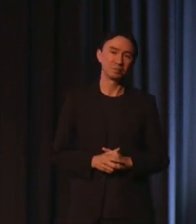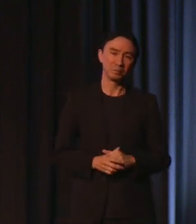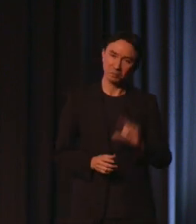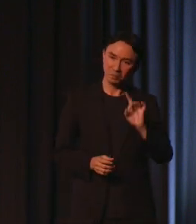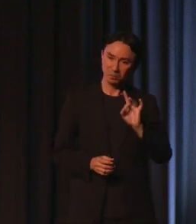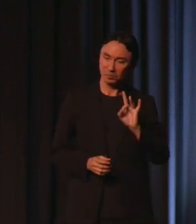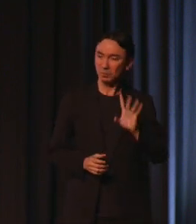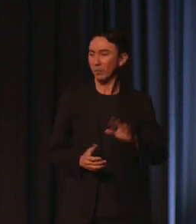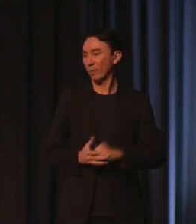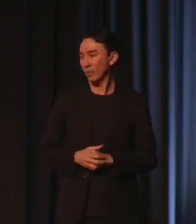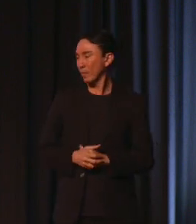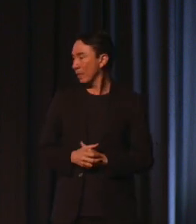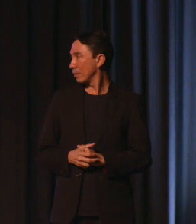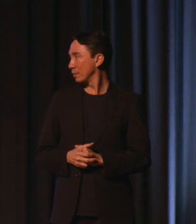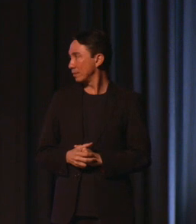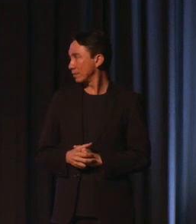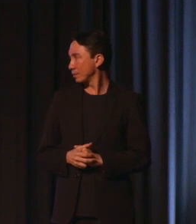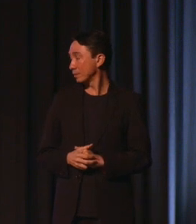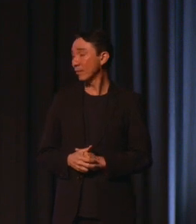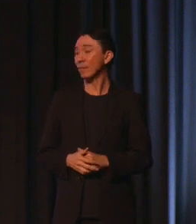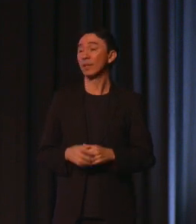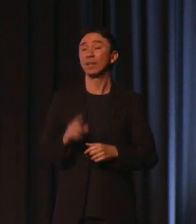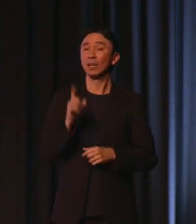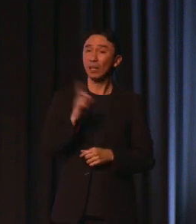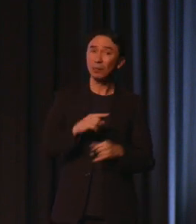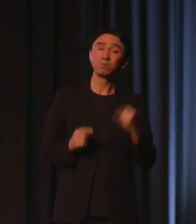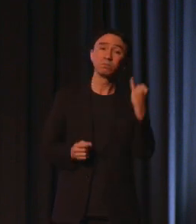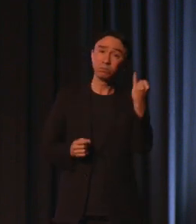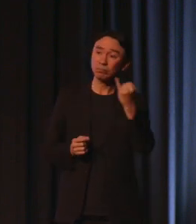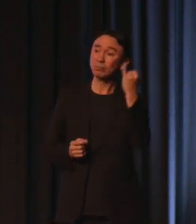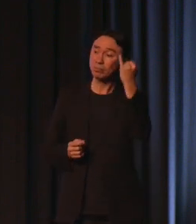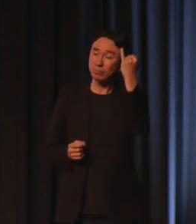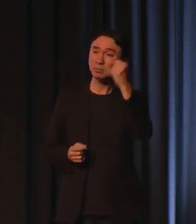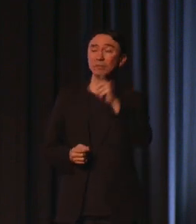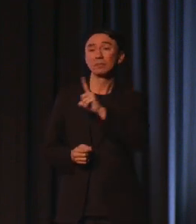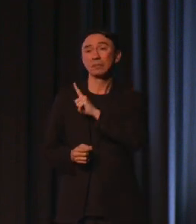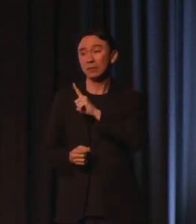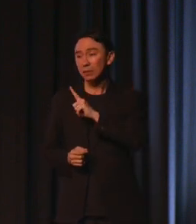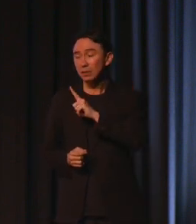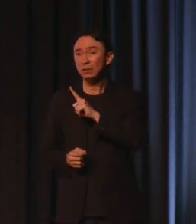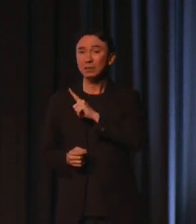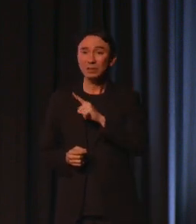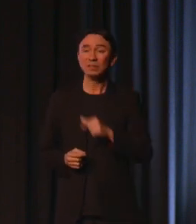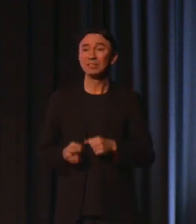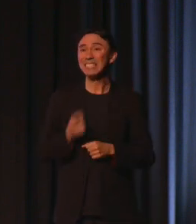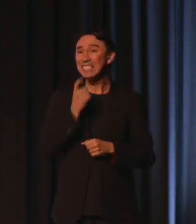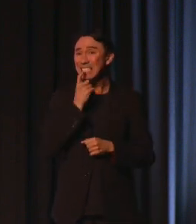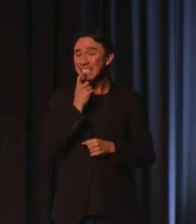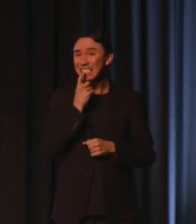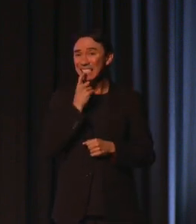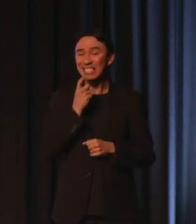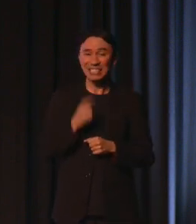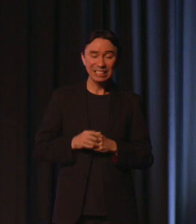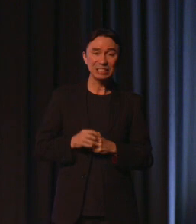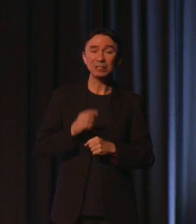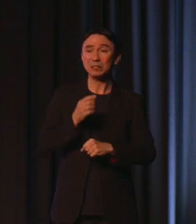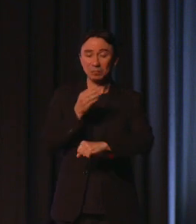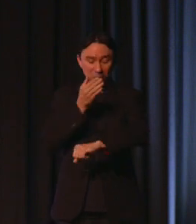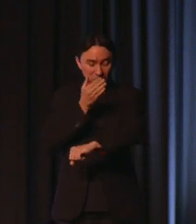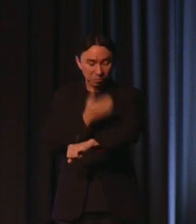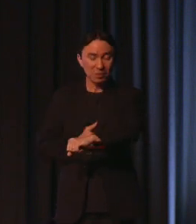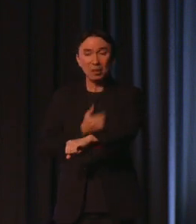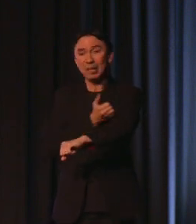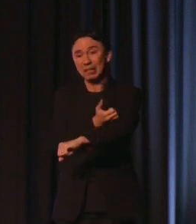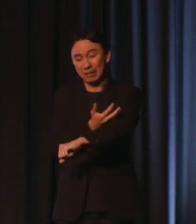né? Então, essa é uma fase importante de fazer a erupção dos dentes não sangrar. Se faz isso